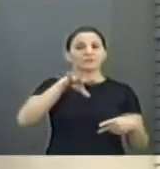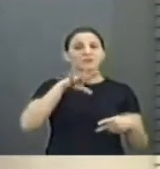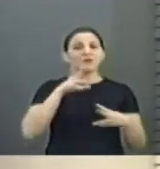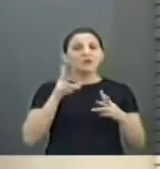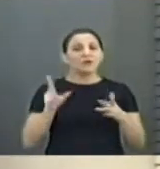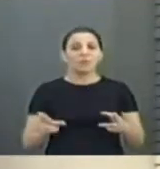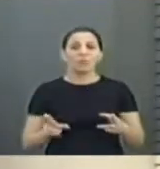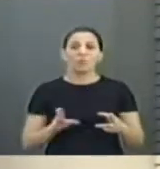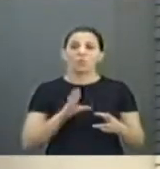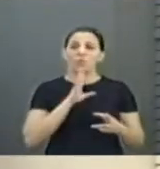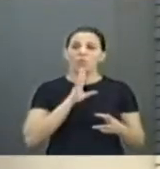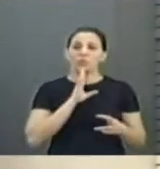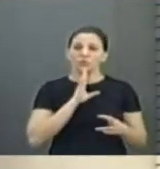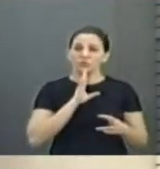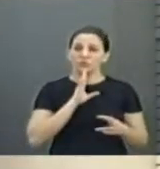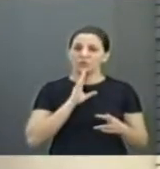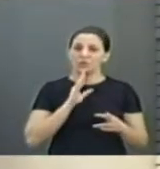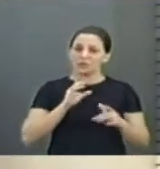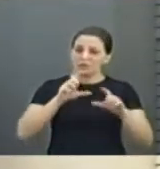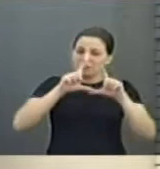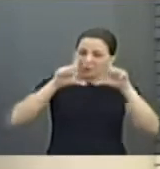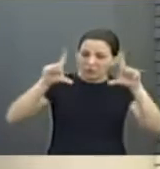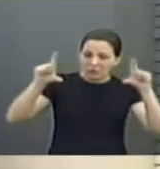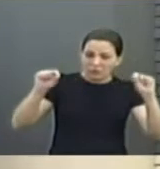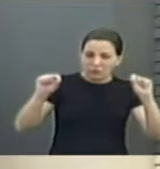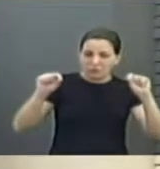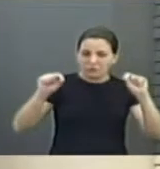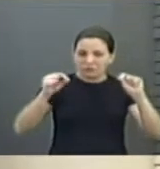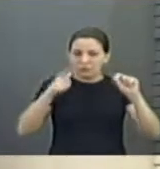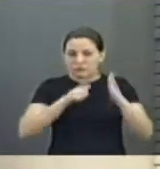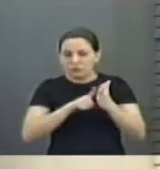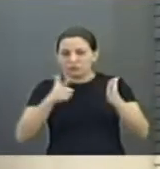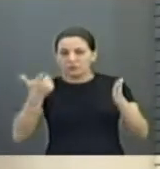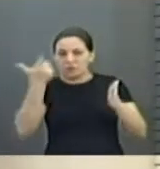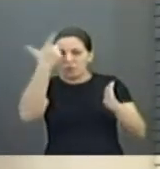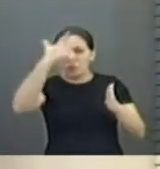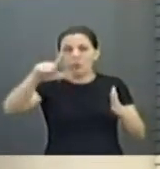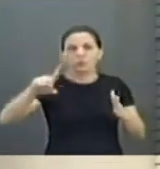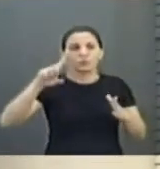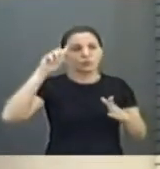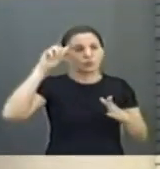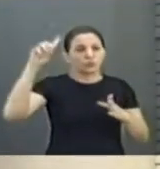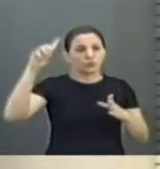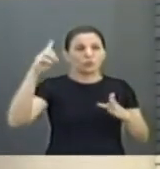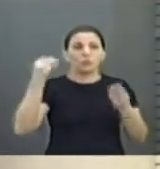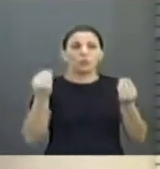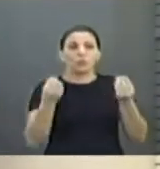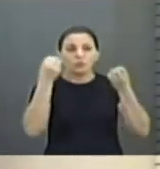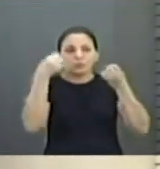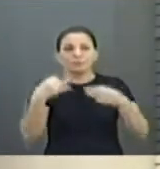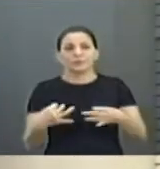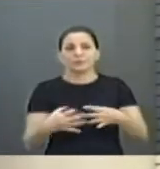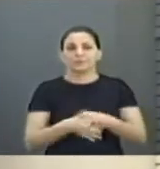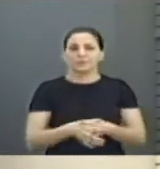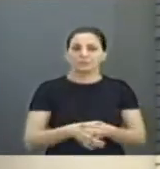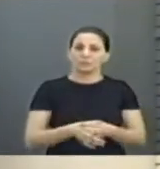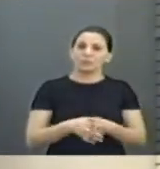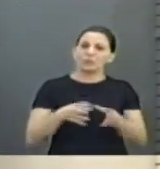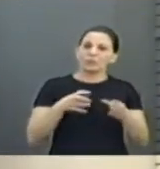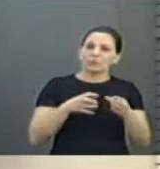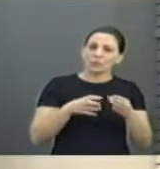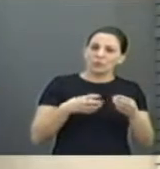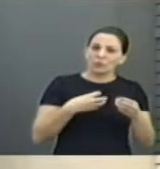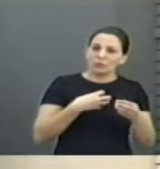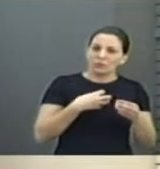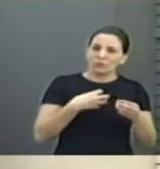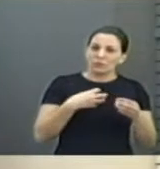qual seria a manchete no jornal no outro dia. Então, eu acho que são situações difíceis, são